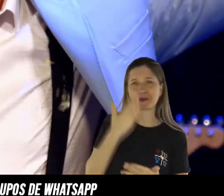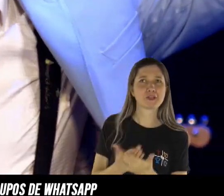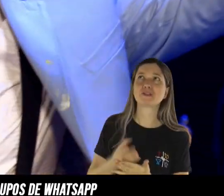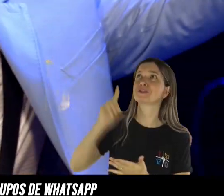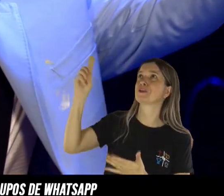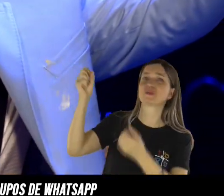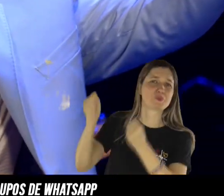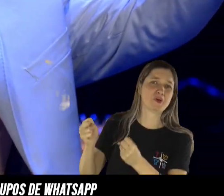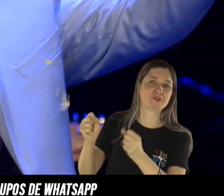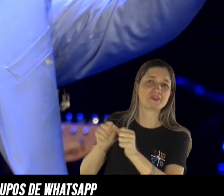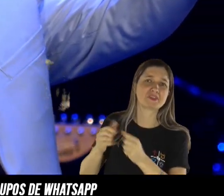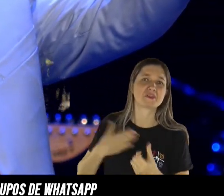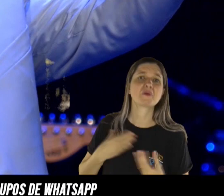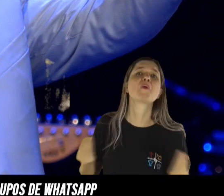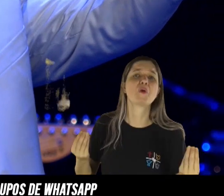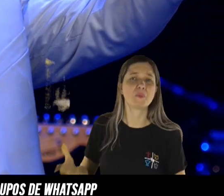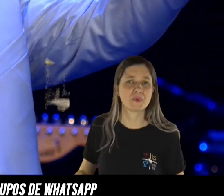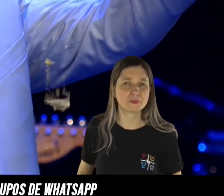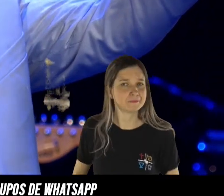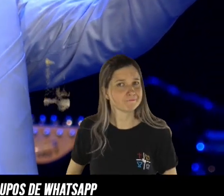ser arrebatada.